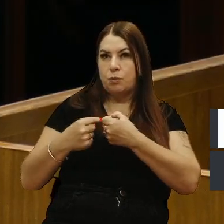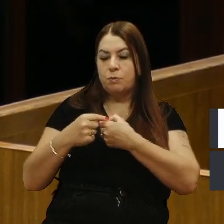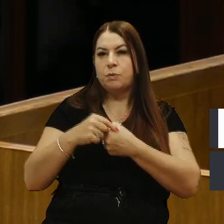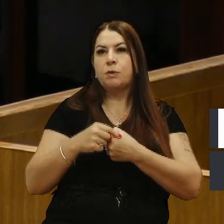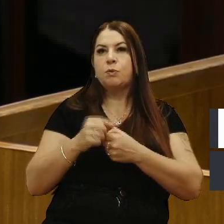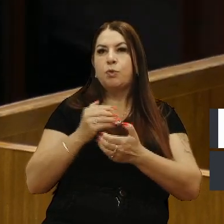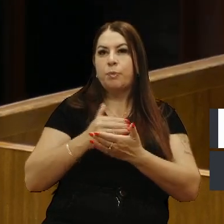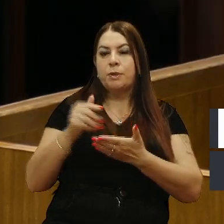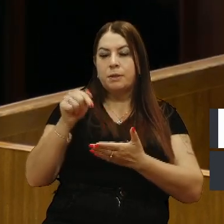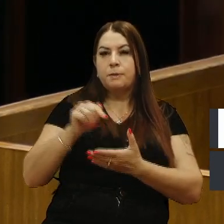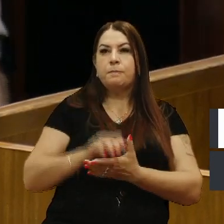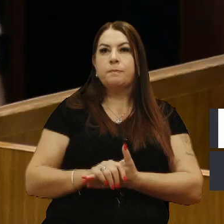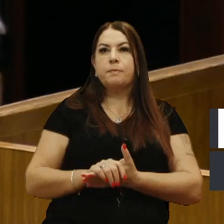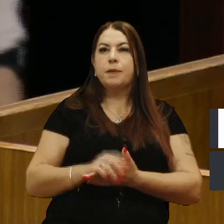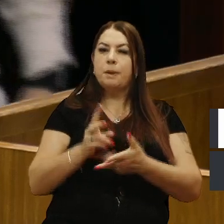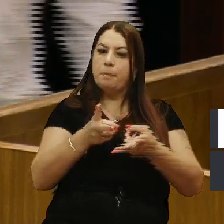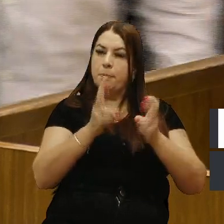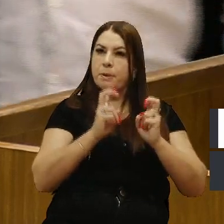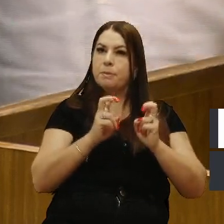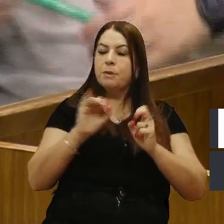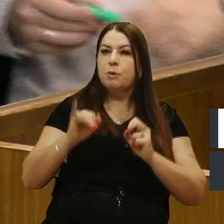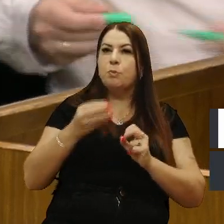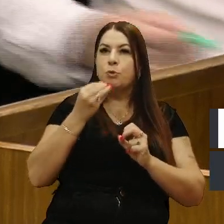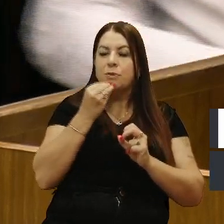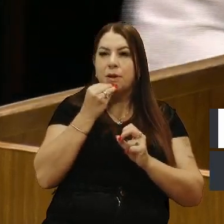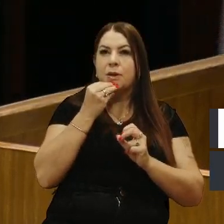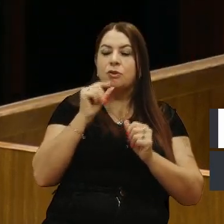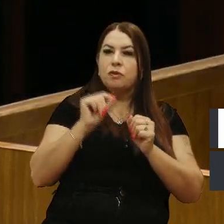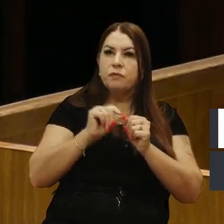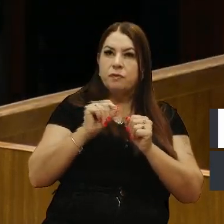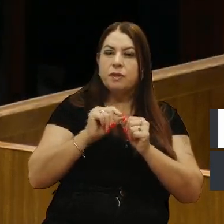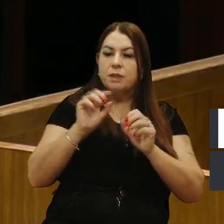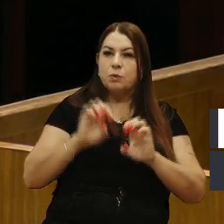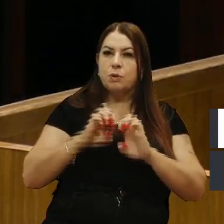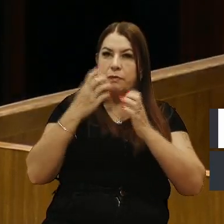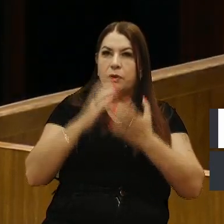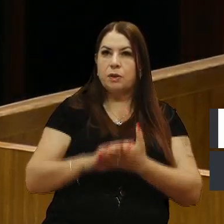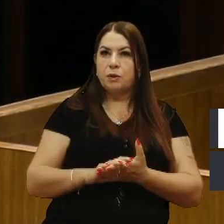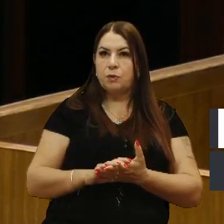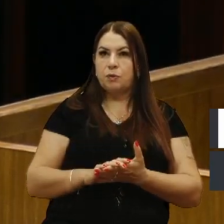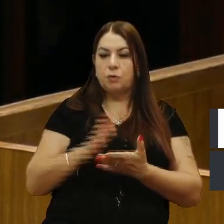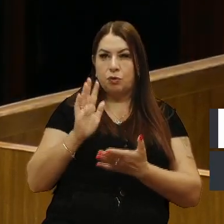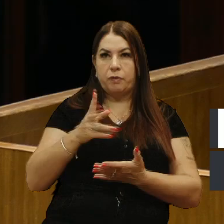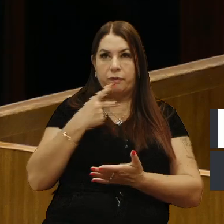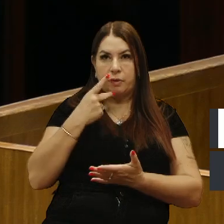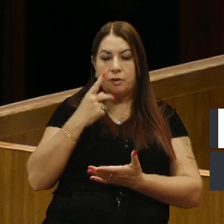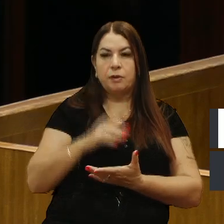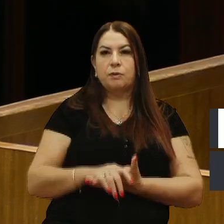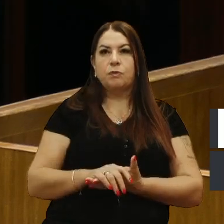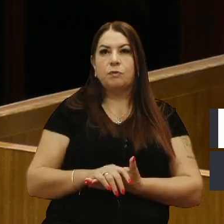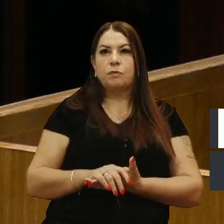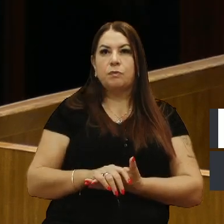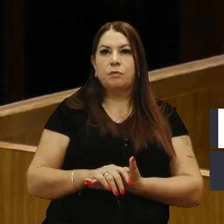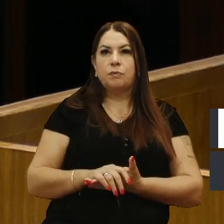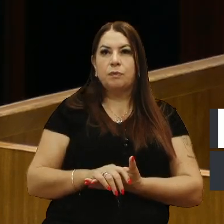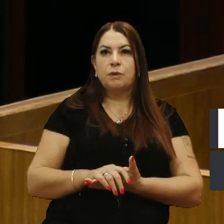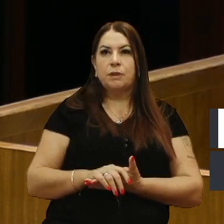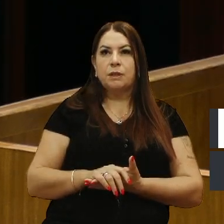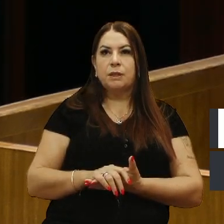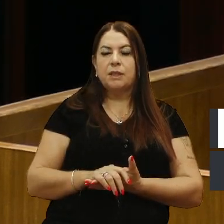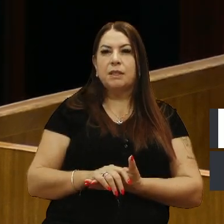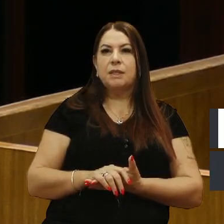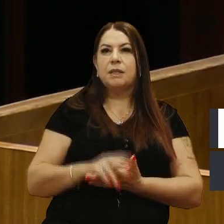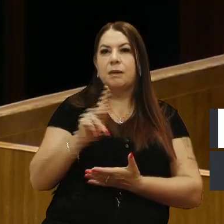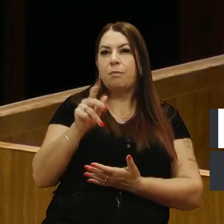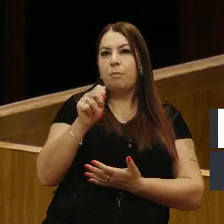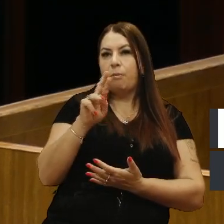A partir daí, se identificou a oportunidade de realizar um evento, que nem já foi citado, chamado Parlamento Mais